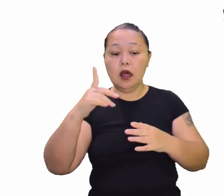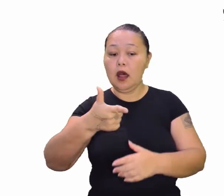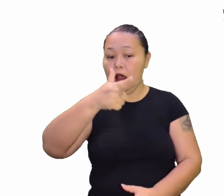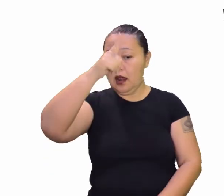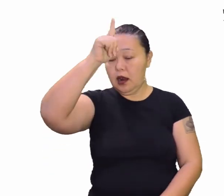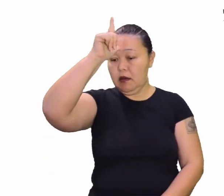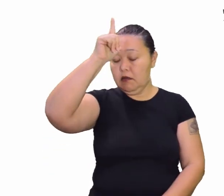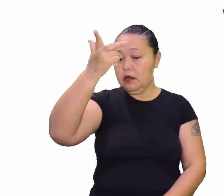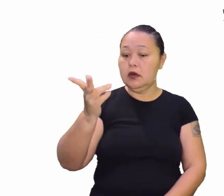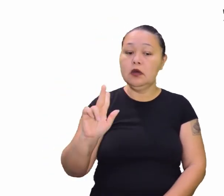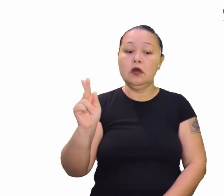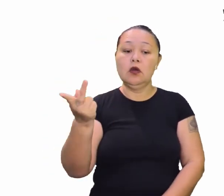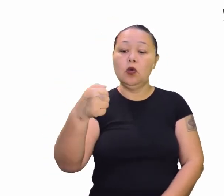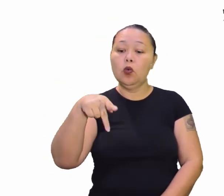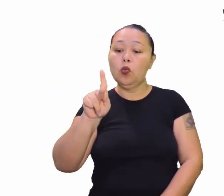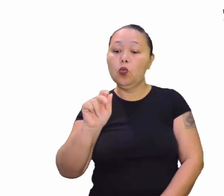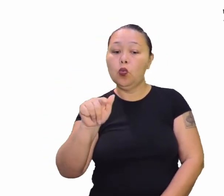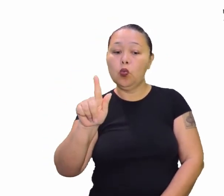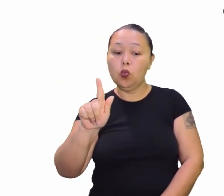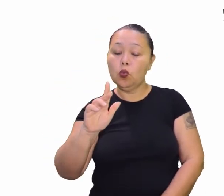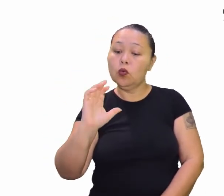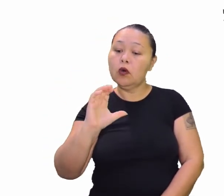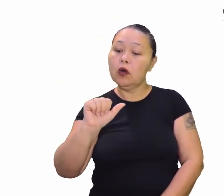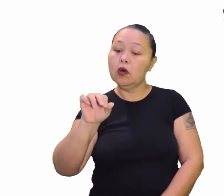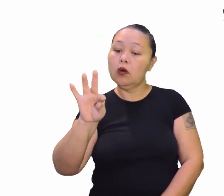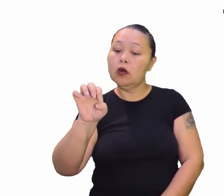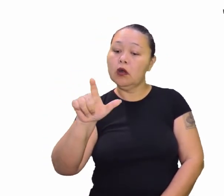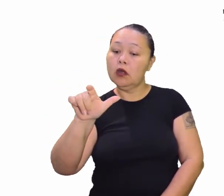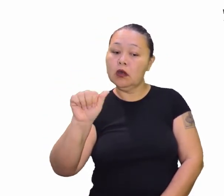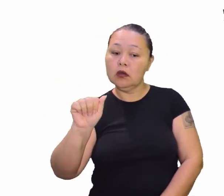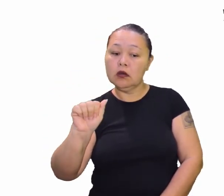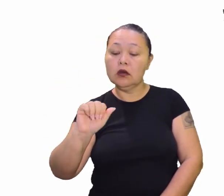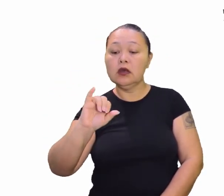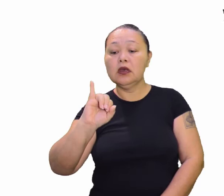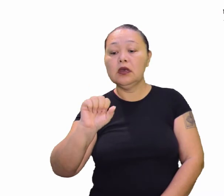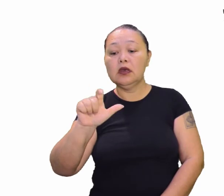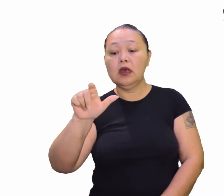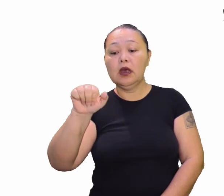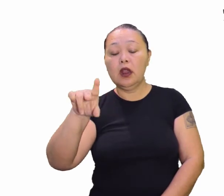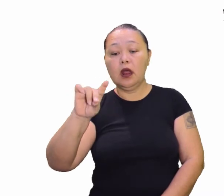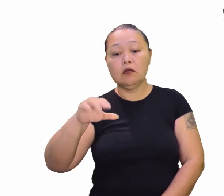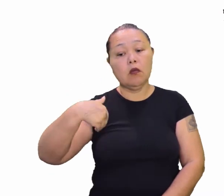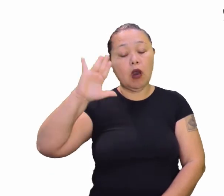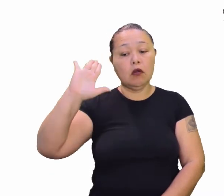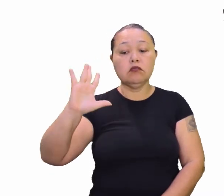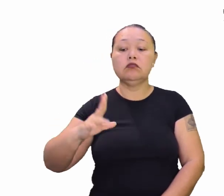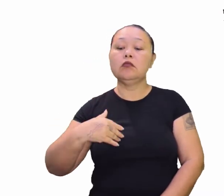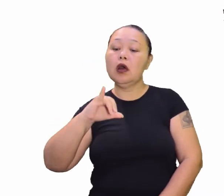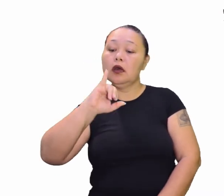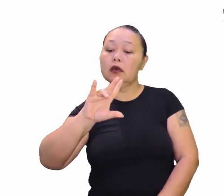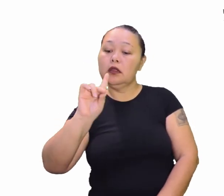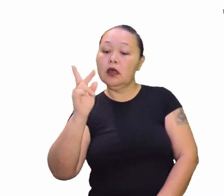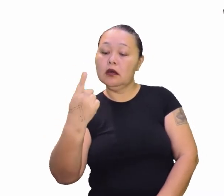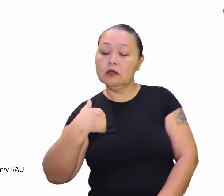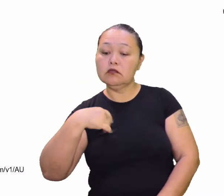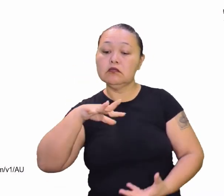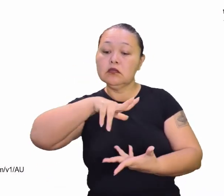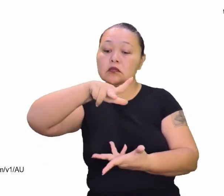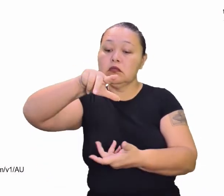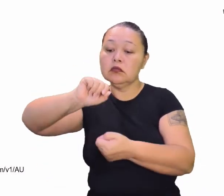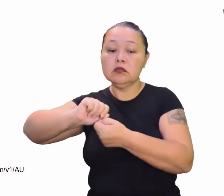Islândia. Então, esses são os maiores IDH do mundo. Considerado muito alto, né? Muito alto.